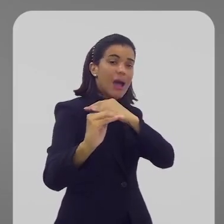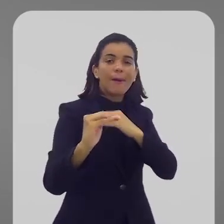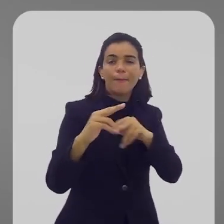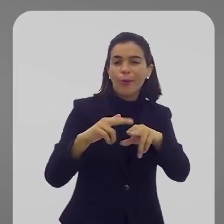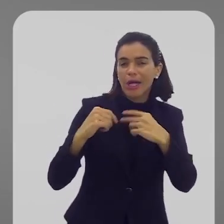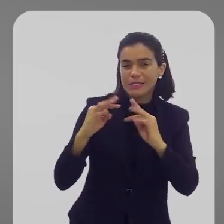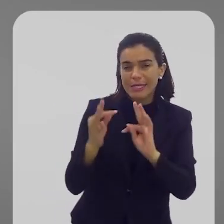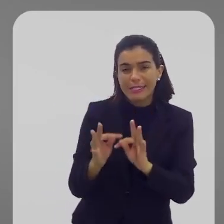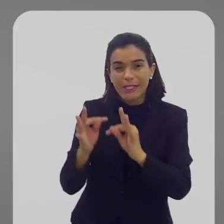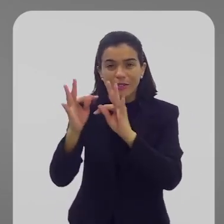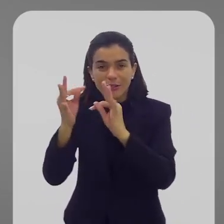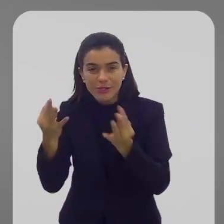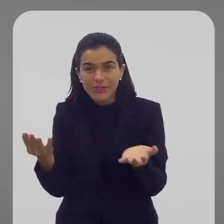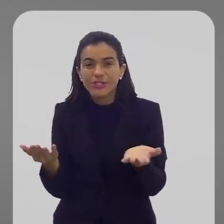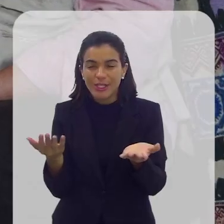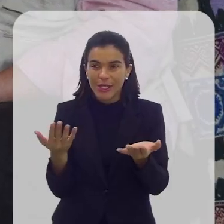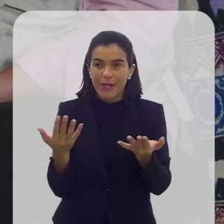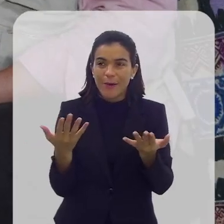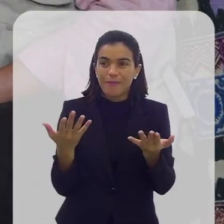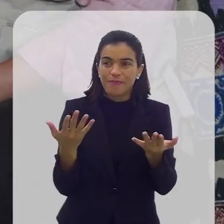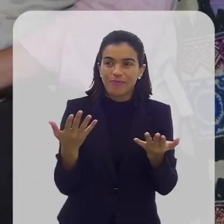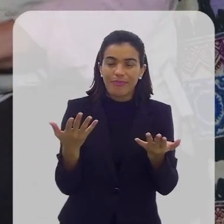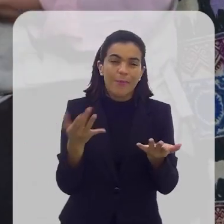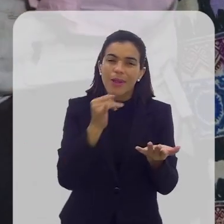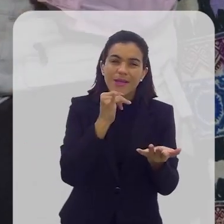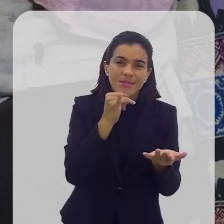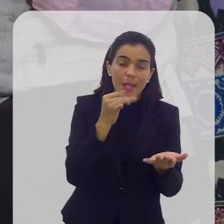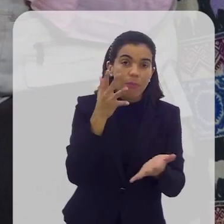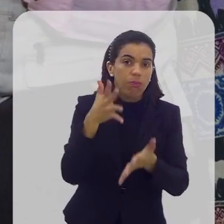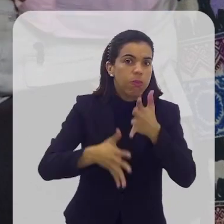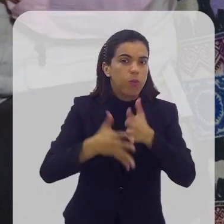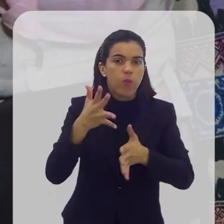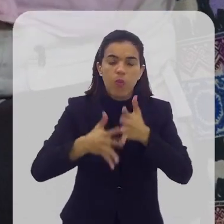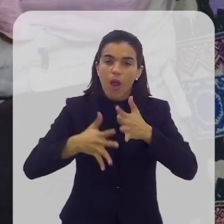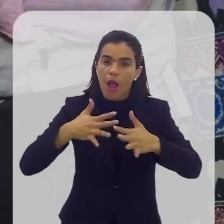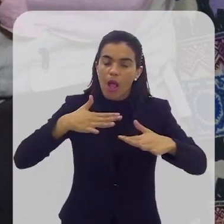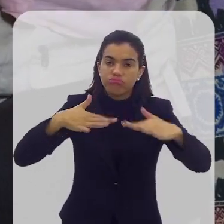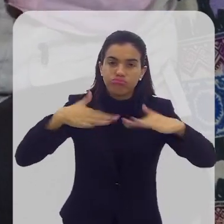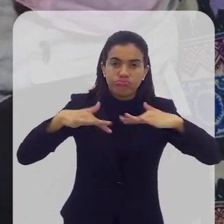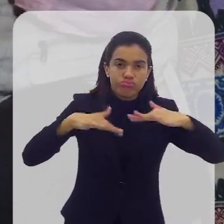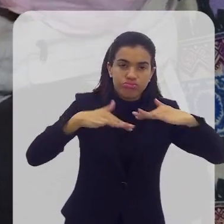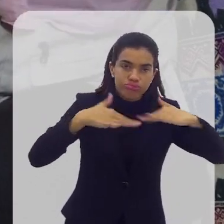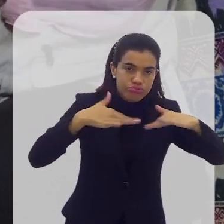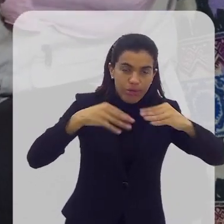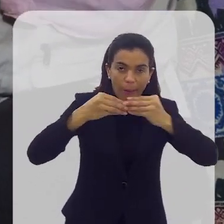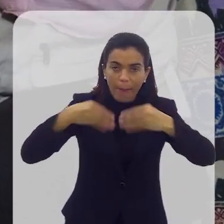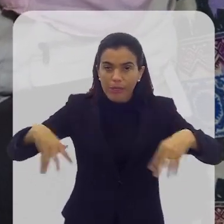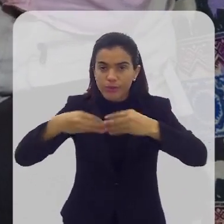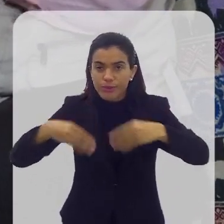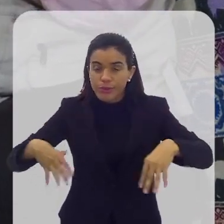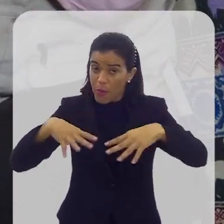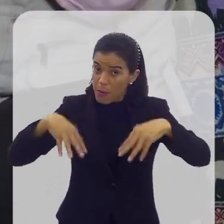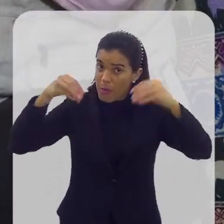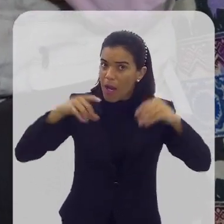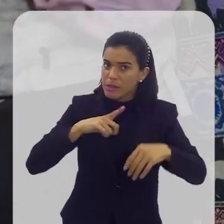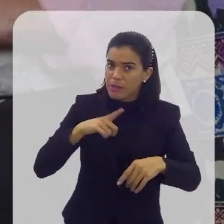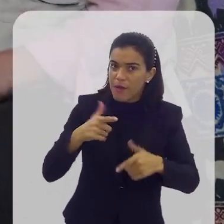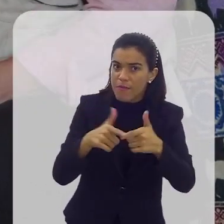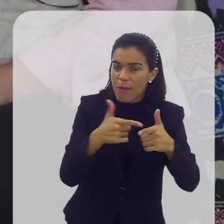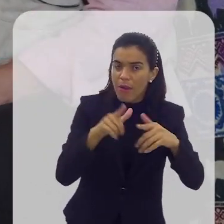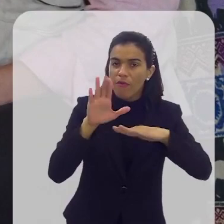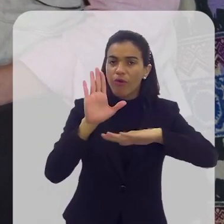país, e é sem dúvida um dos lugares que se destaca na nossa história brasileira. Hoje, caminhando tanto pelo bairro quanto pelos próprios jardins do